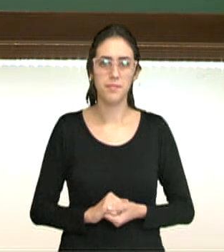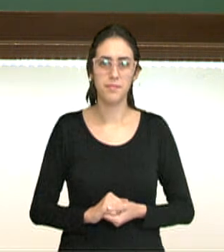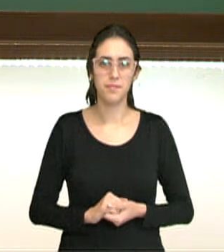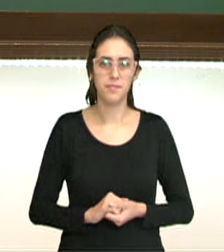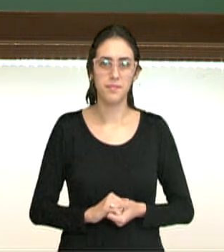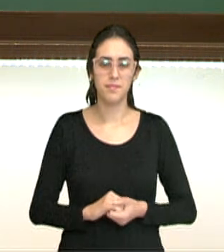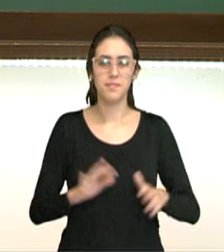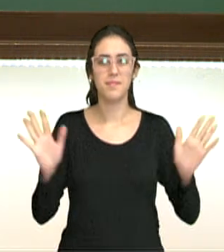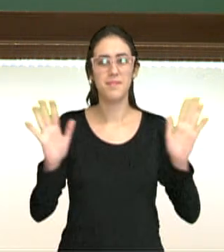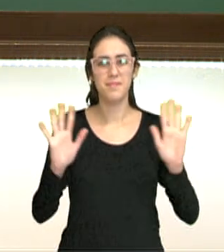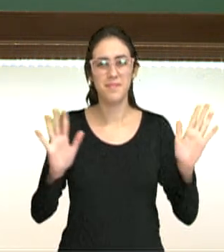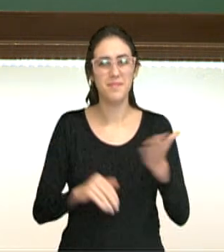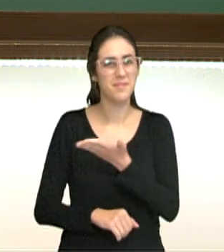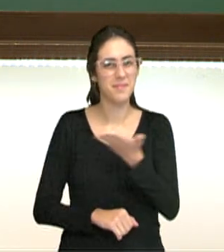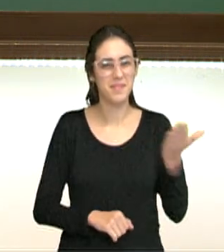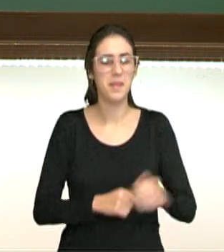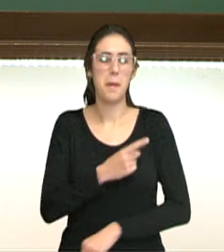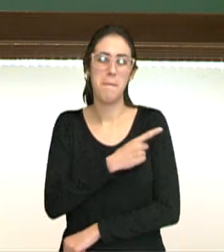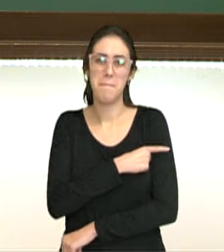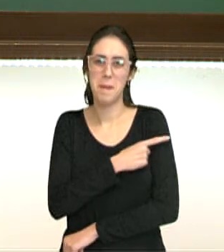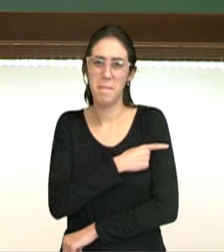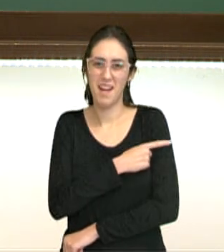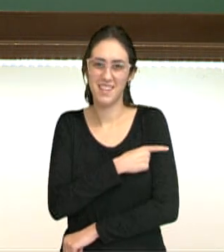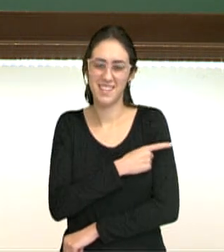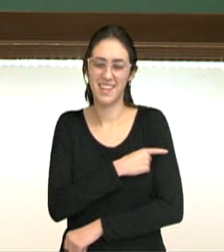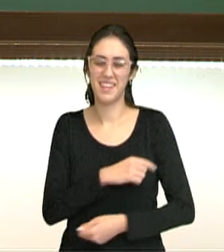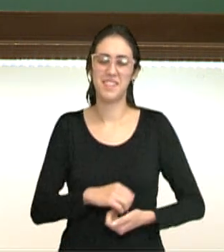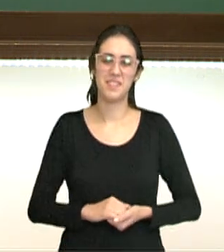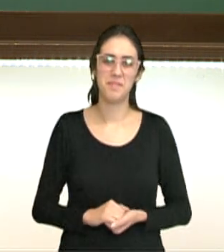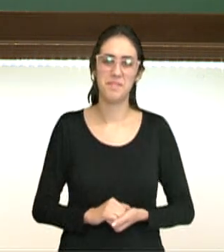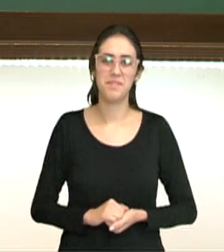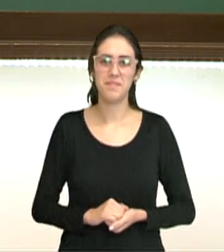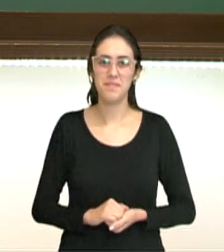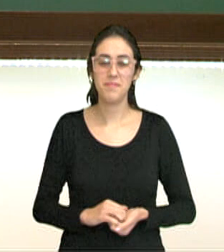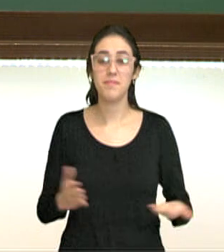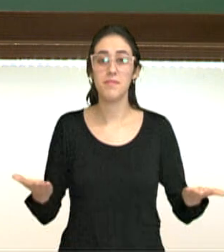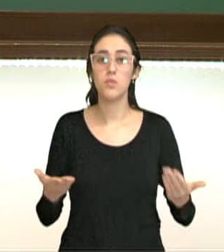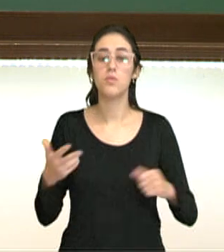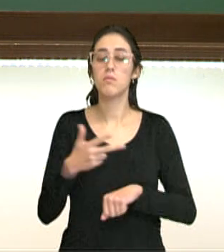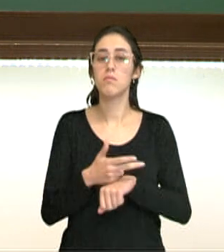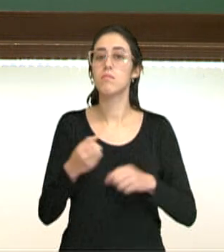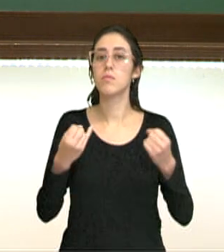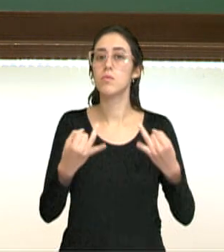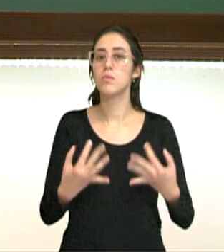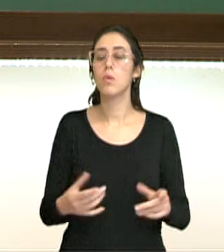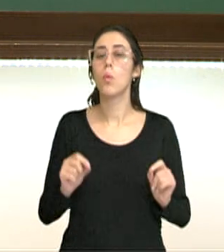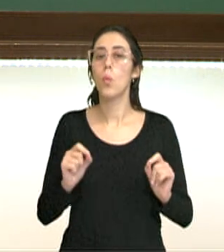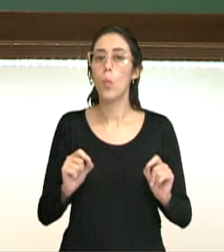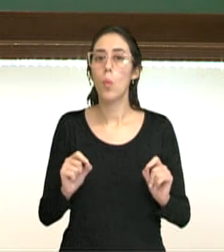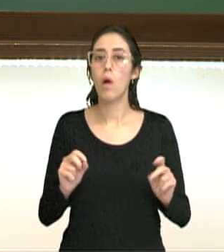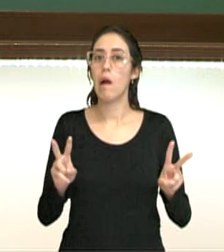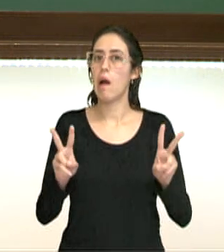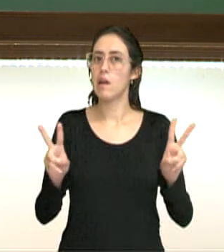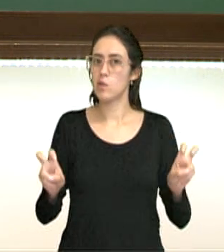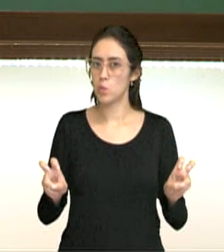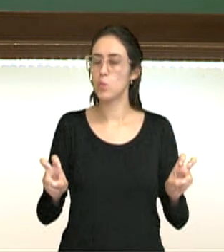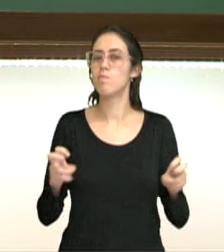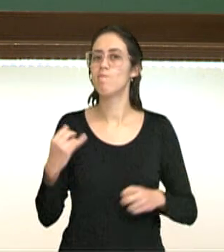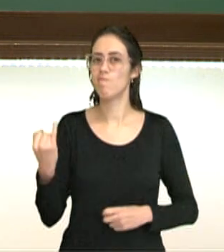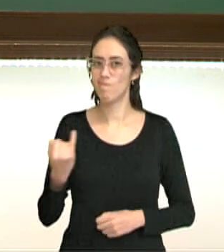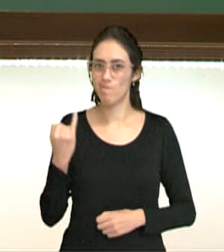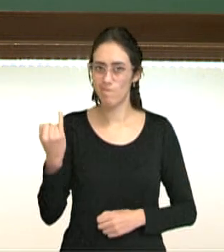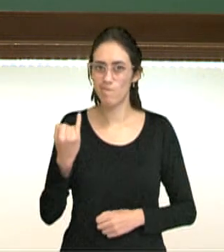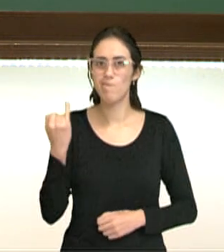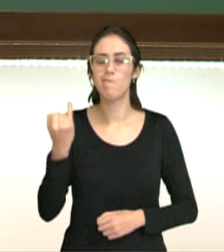Olá, estudantes da primeira série do ensino médio. Nesse vídeo vamos falar de um assunto muito